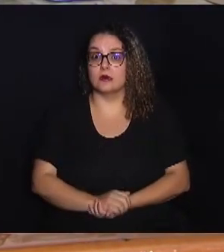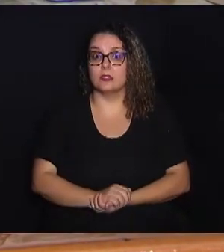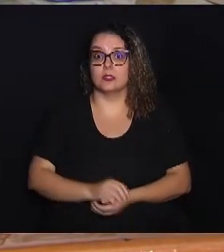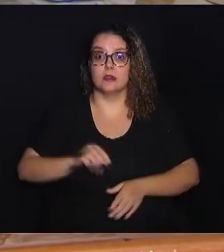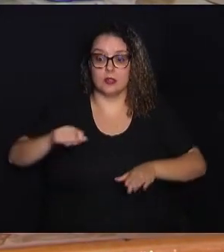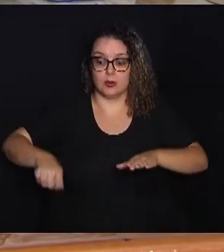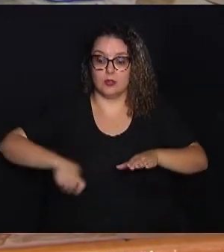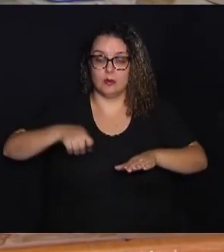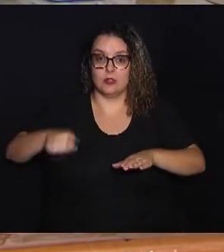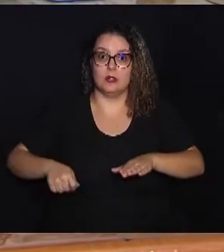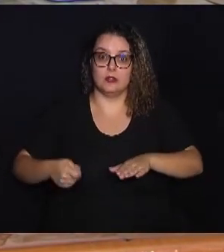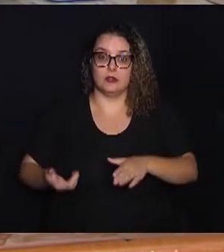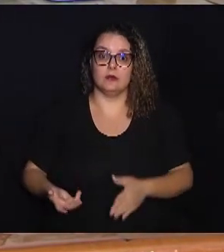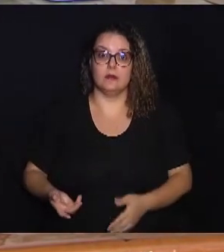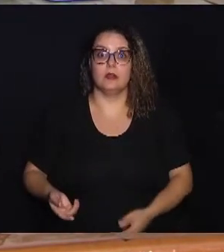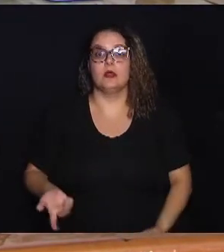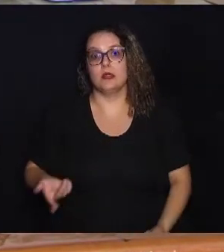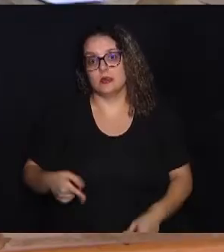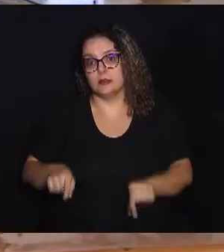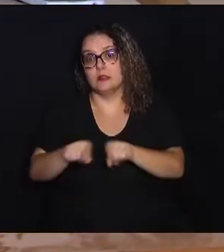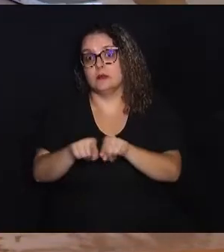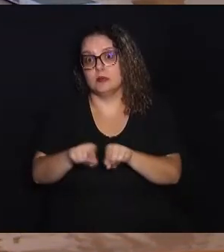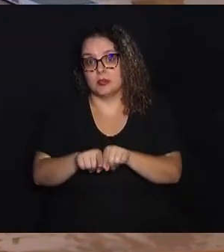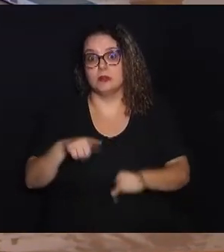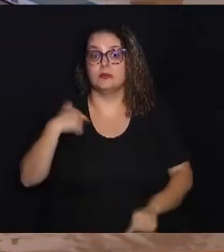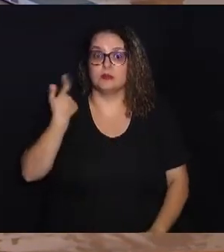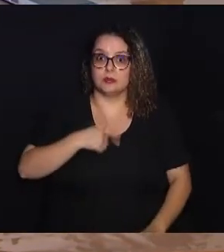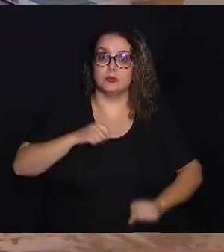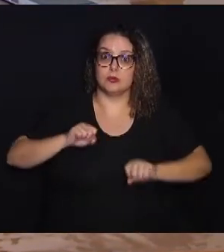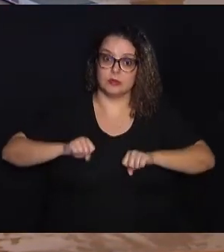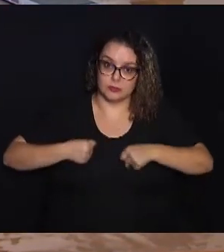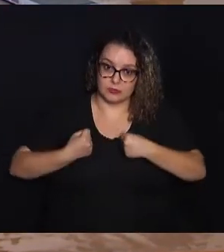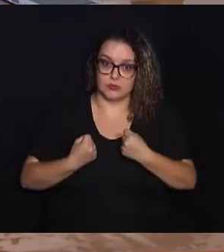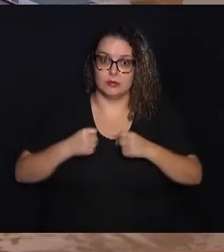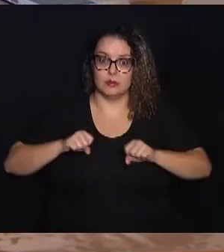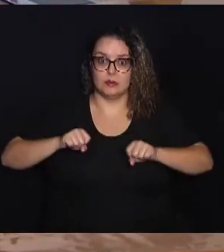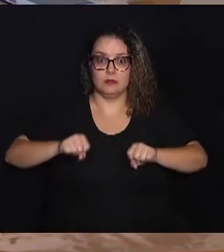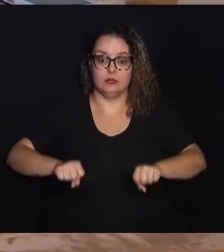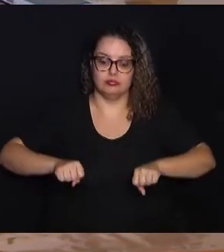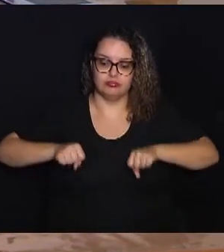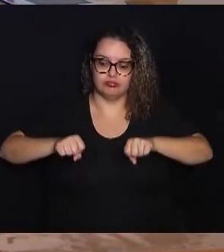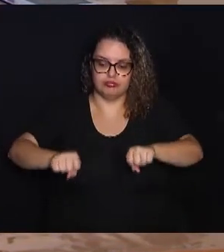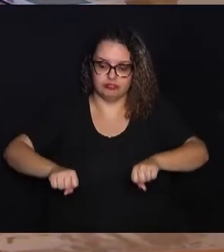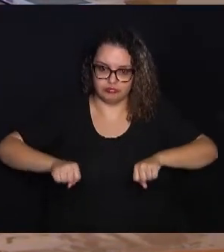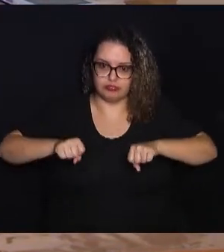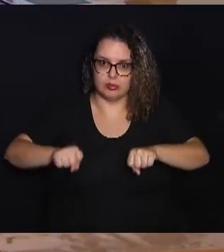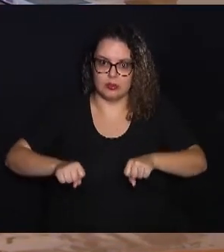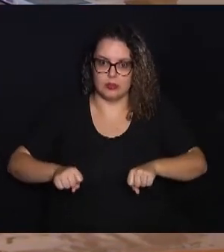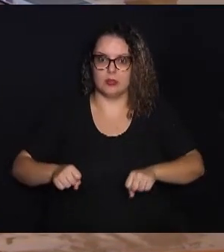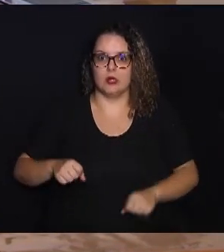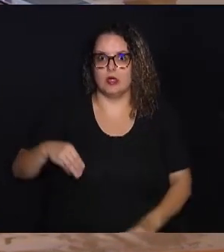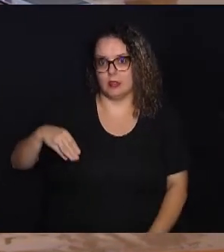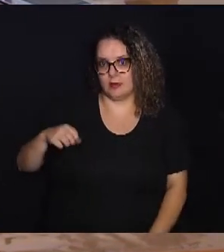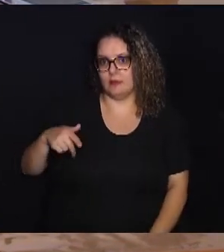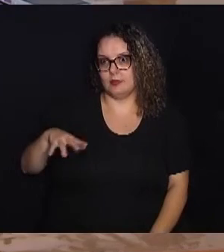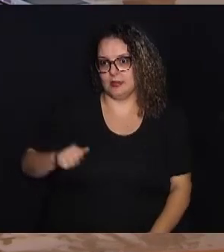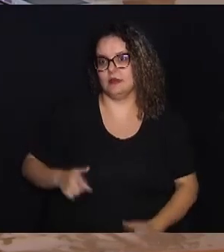consegue transferir essa massa e passar ela aqui dentro da máquina. Vamos pôr a máquina